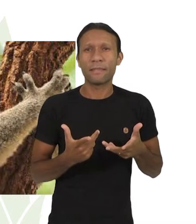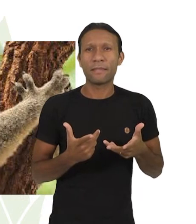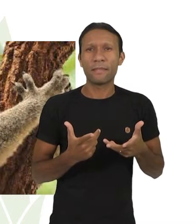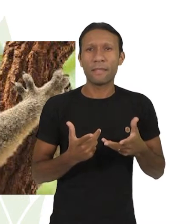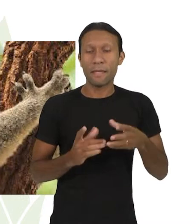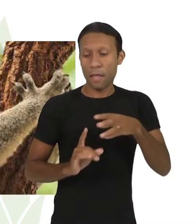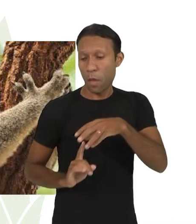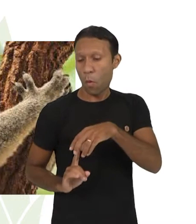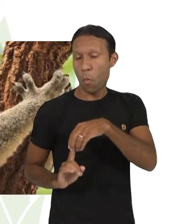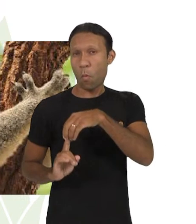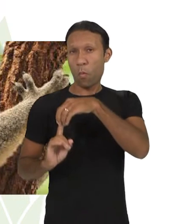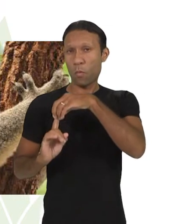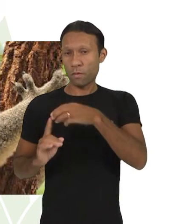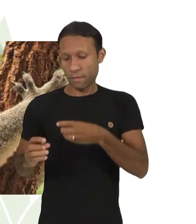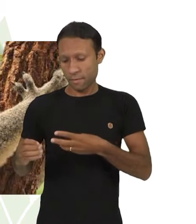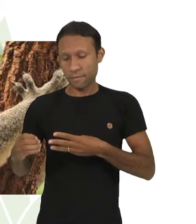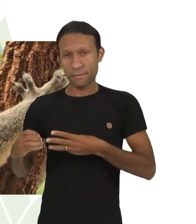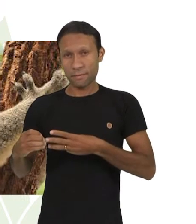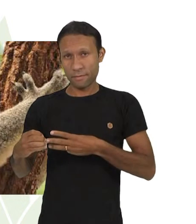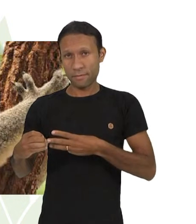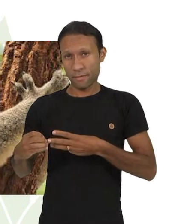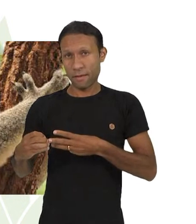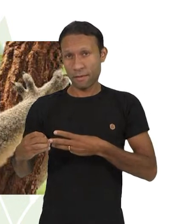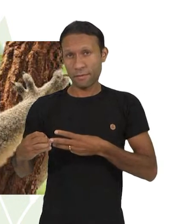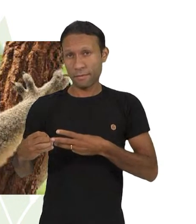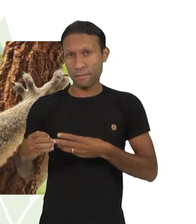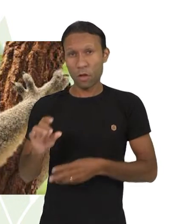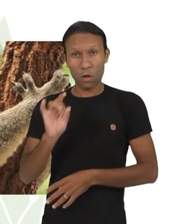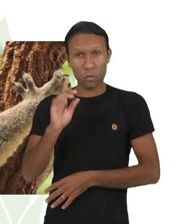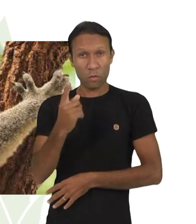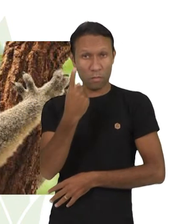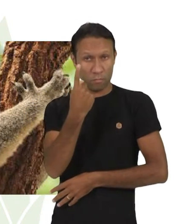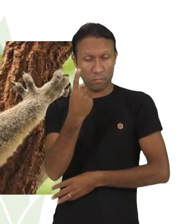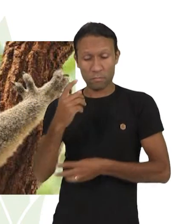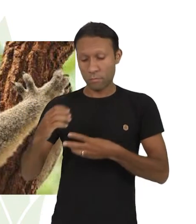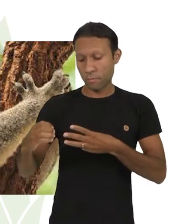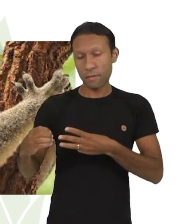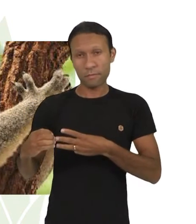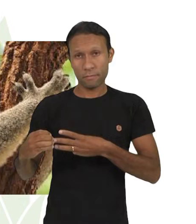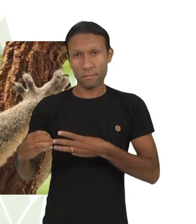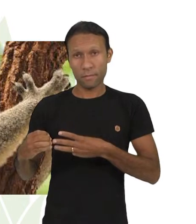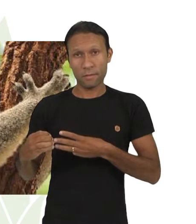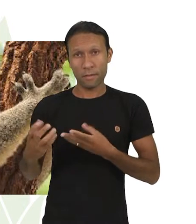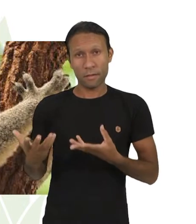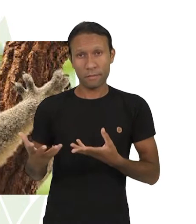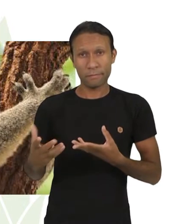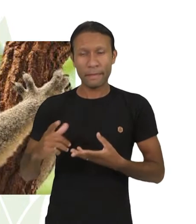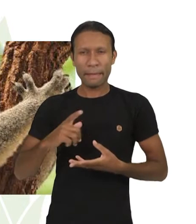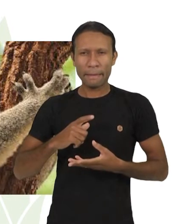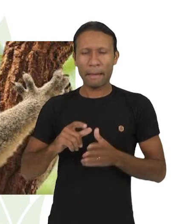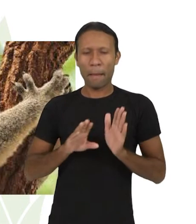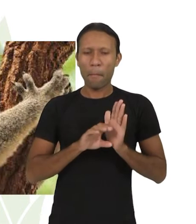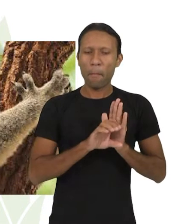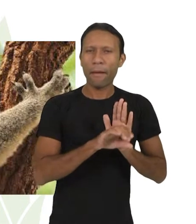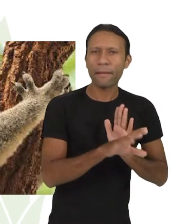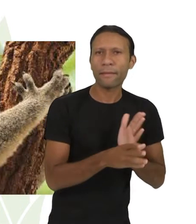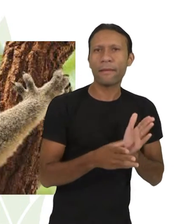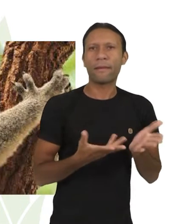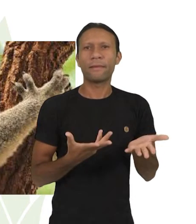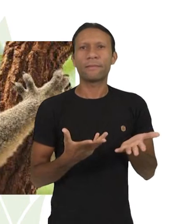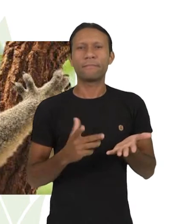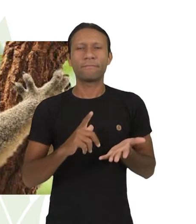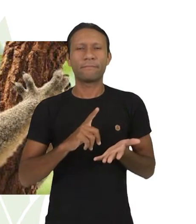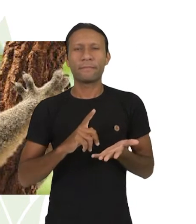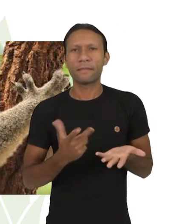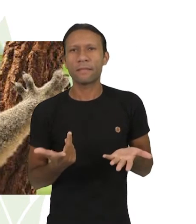podem ser unicelulares, tá? Organismos que têm apenas uma célula, beleza? Então você tem as bactérias, por